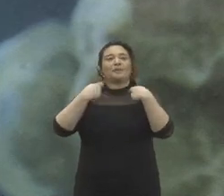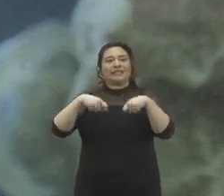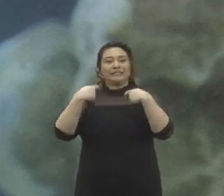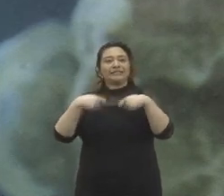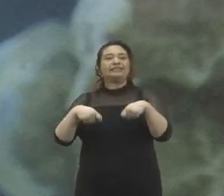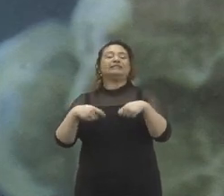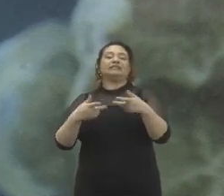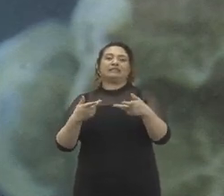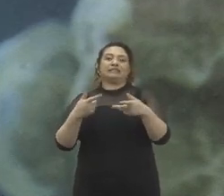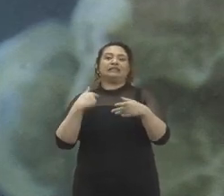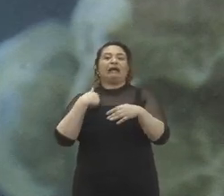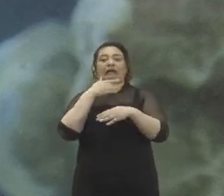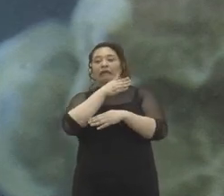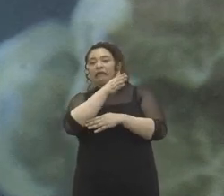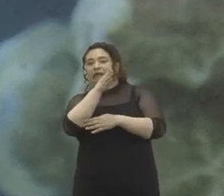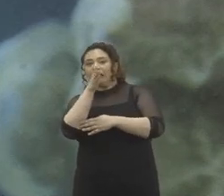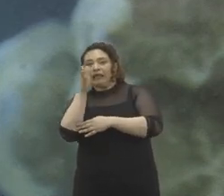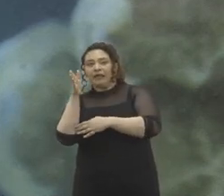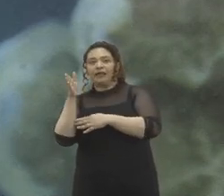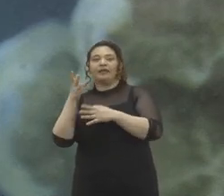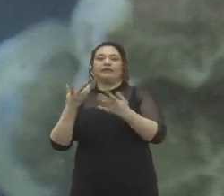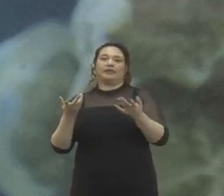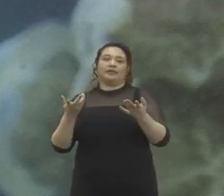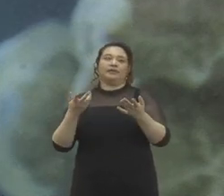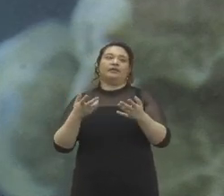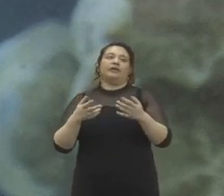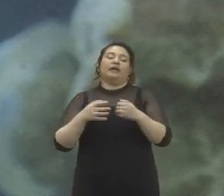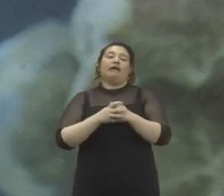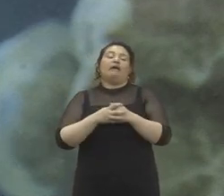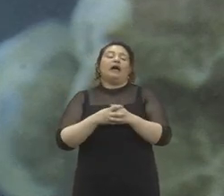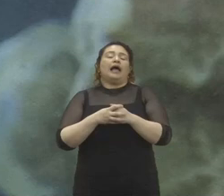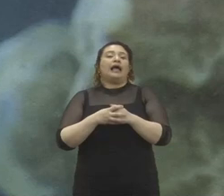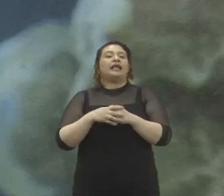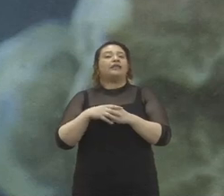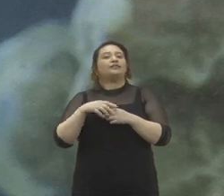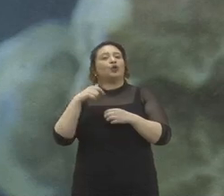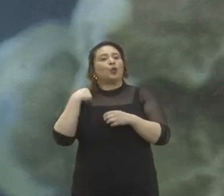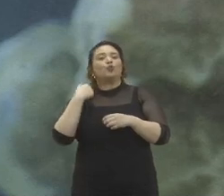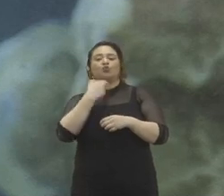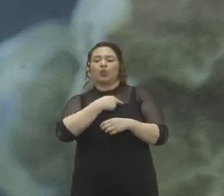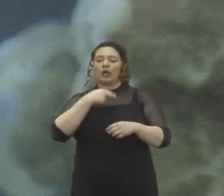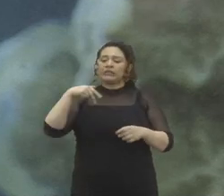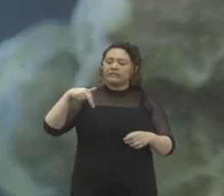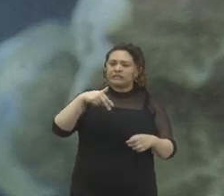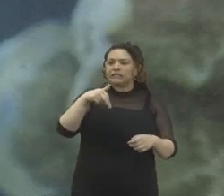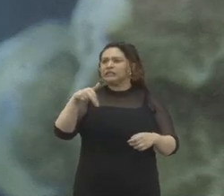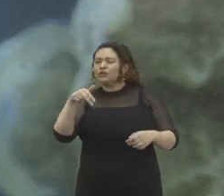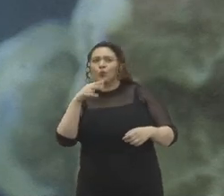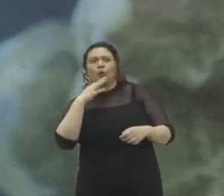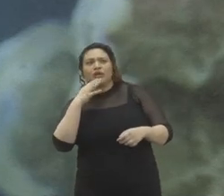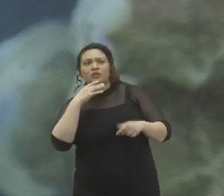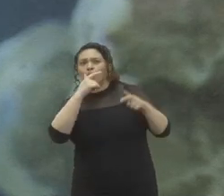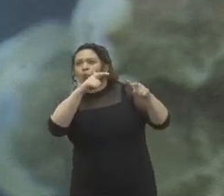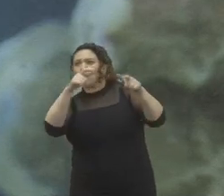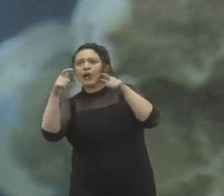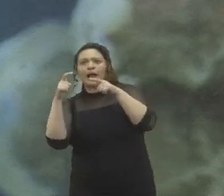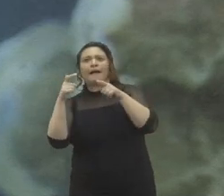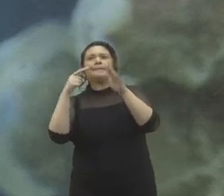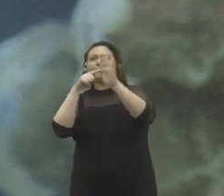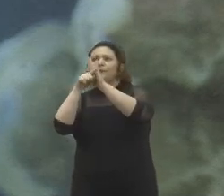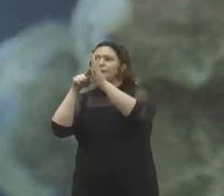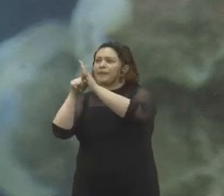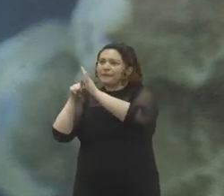aqui nos trópicos e lá no caso amassar gelo e E aí a gente vai andando aos lugares e e consultando e